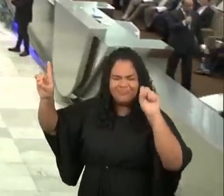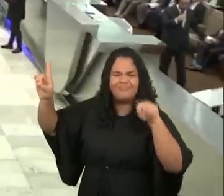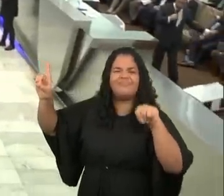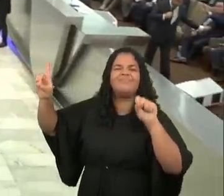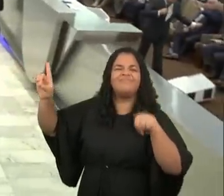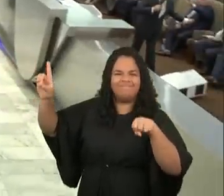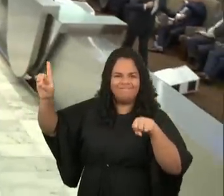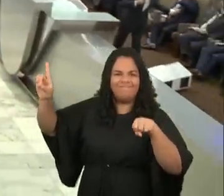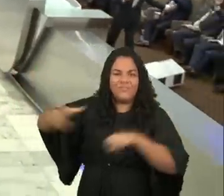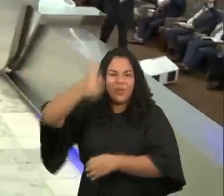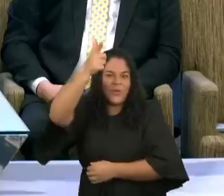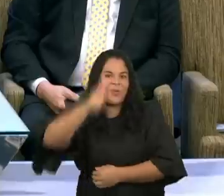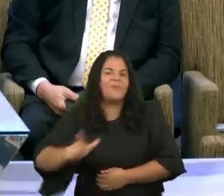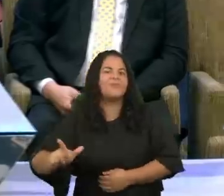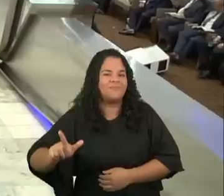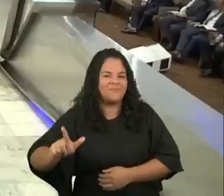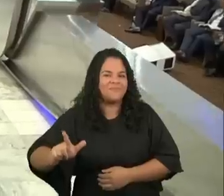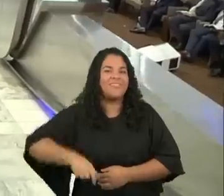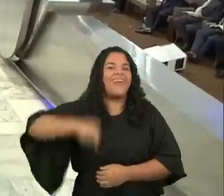De novo!